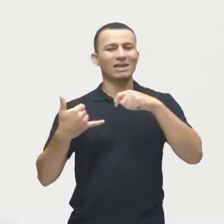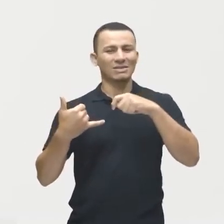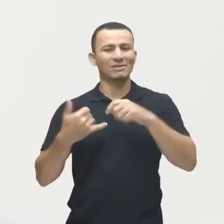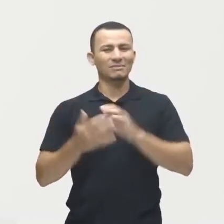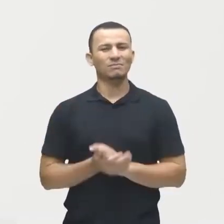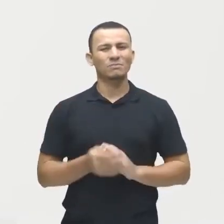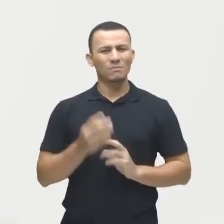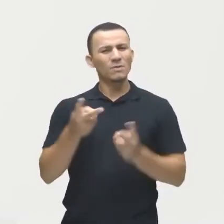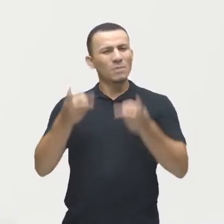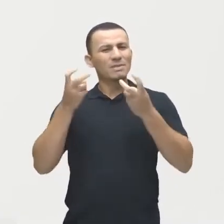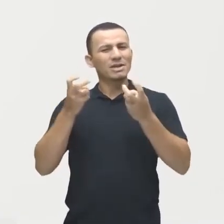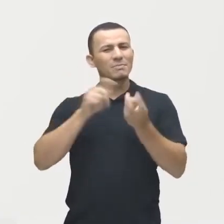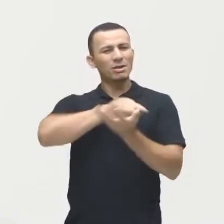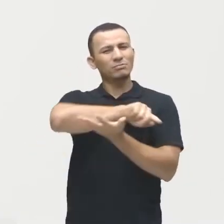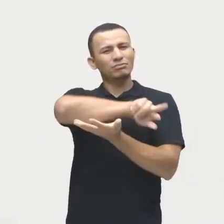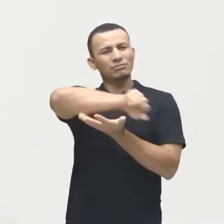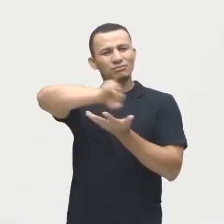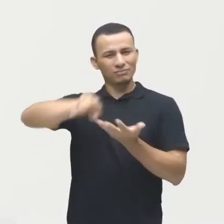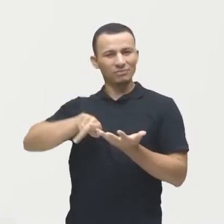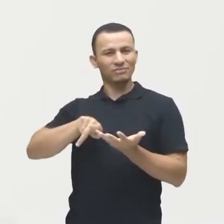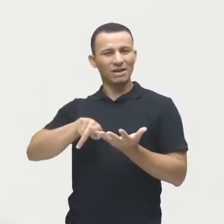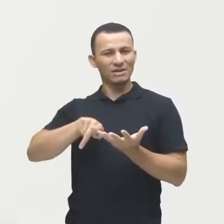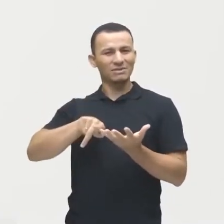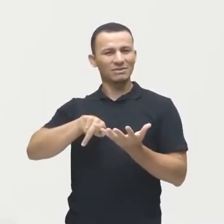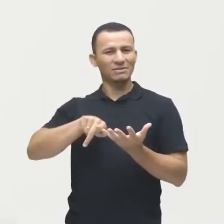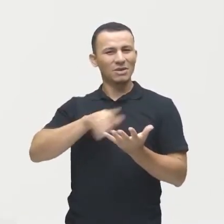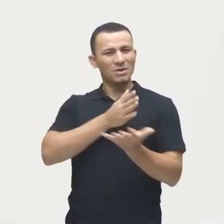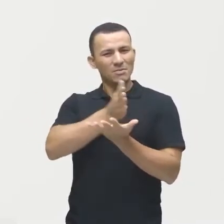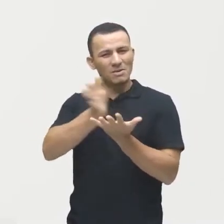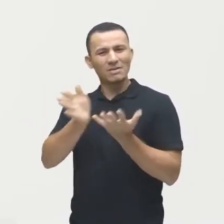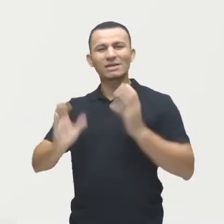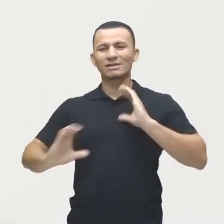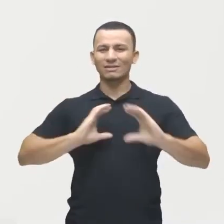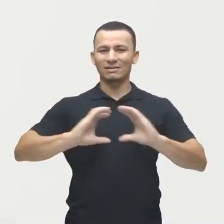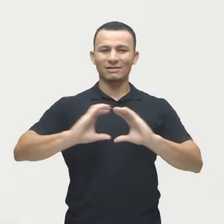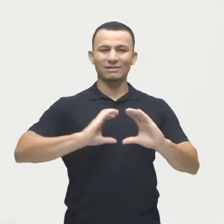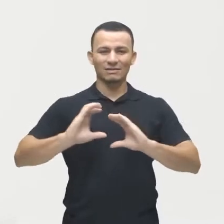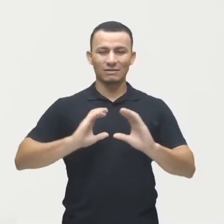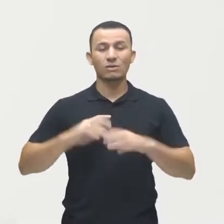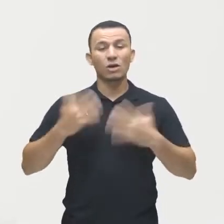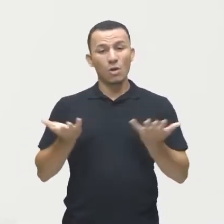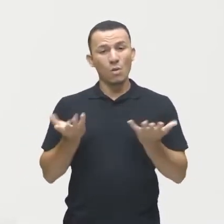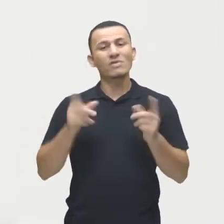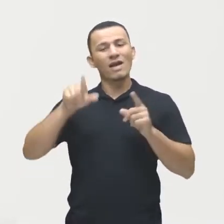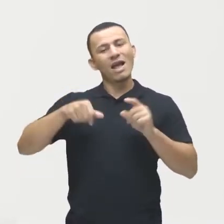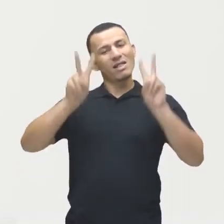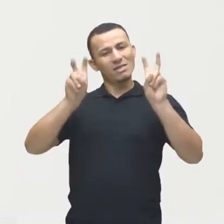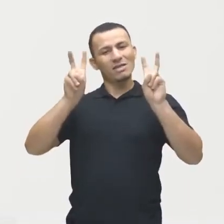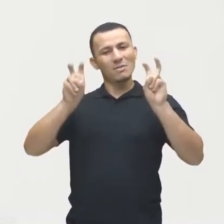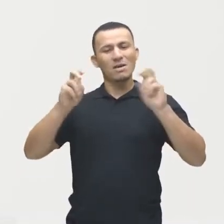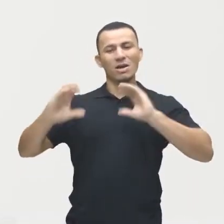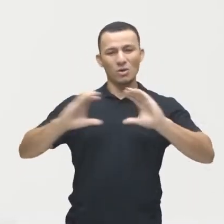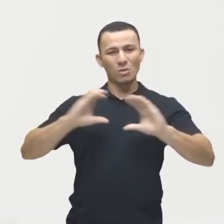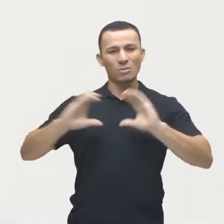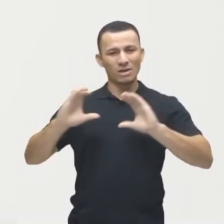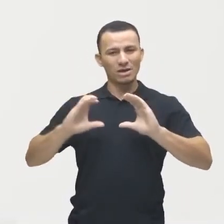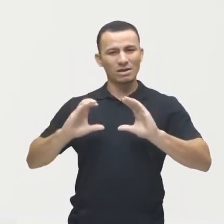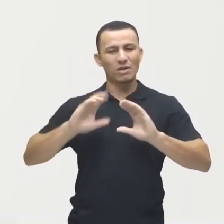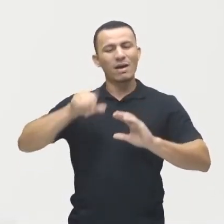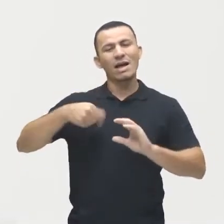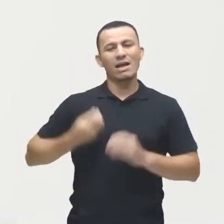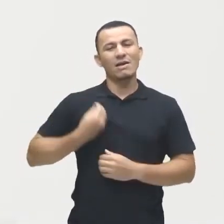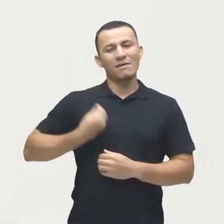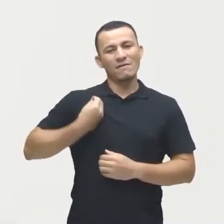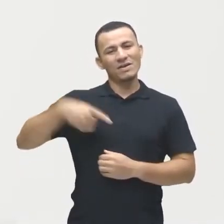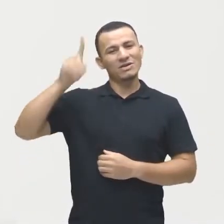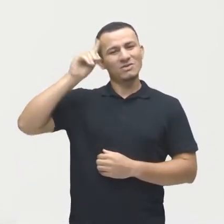tem vários canais aqui de informação, de comunicação? Então, é isso que a gente vai estudar agora. Tudo isso a gente vive no nosso cotidiano,